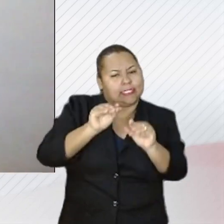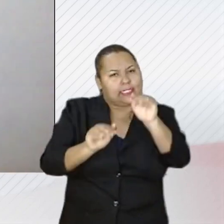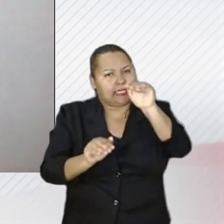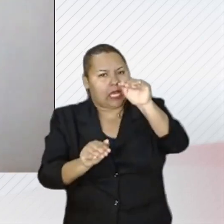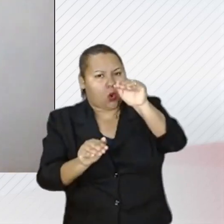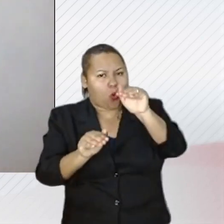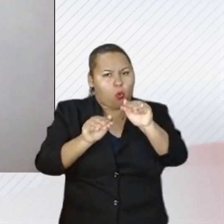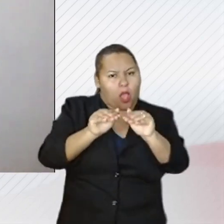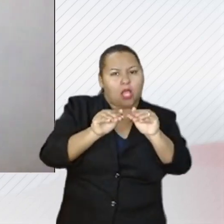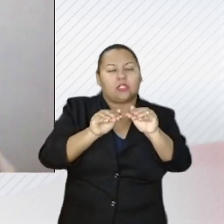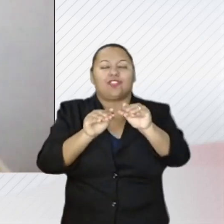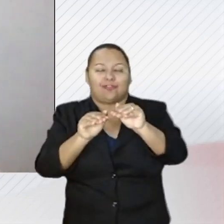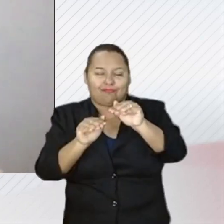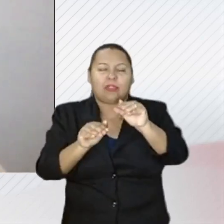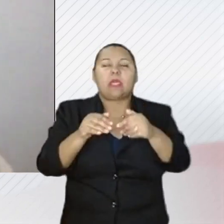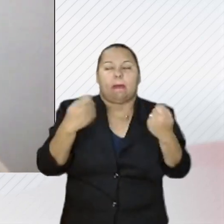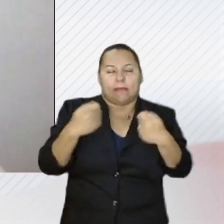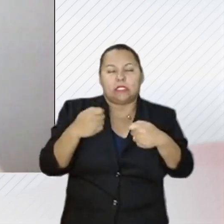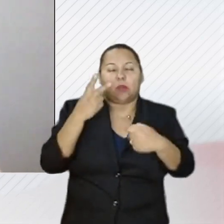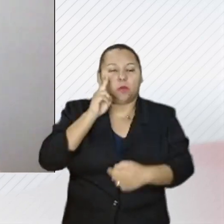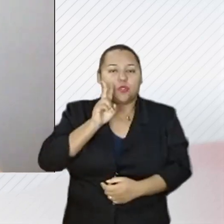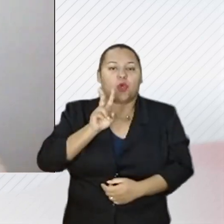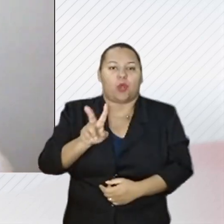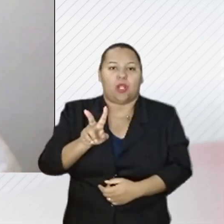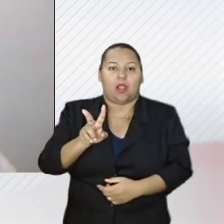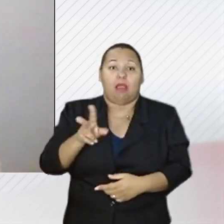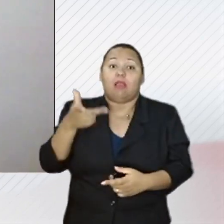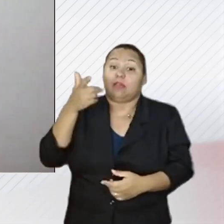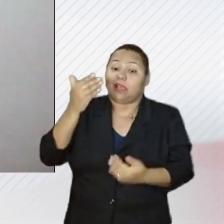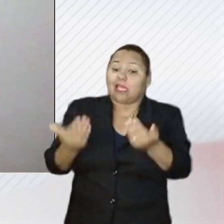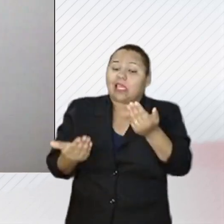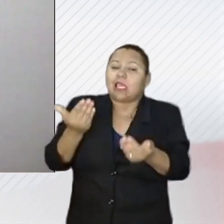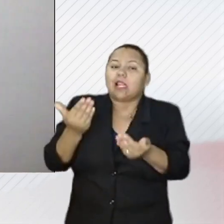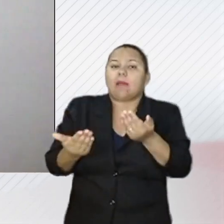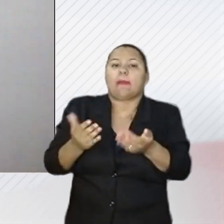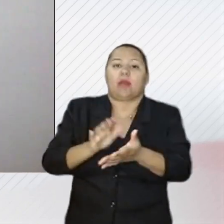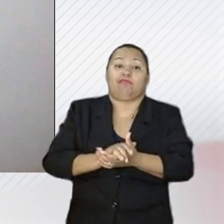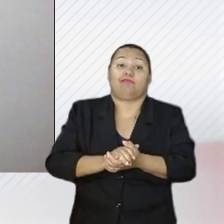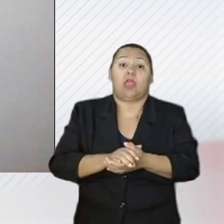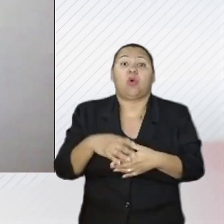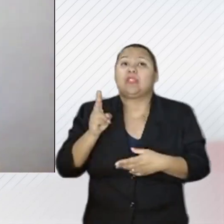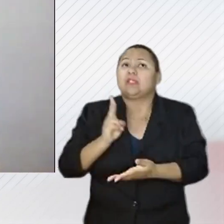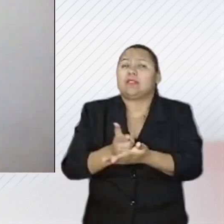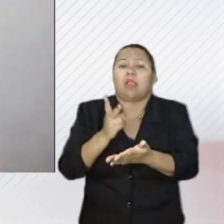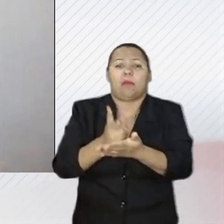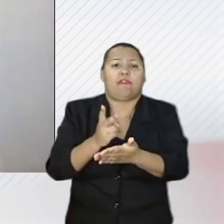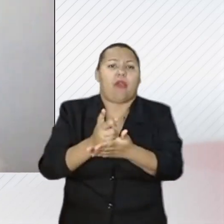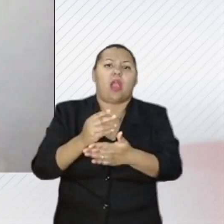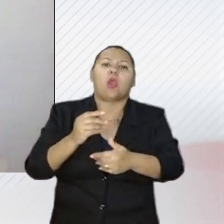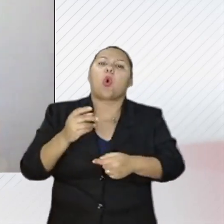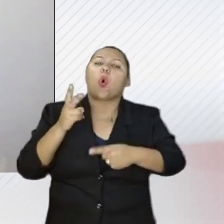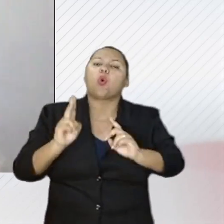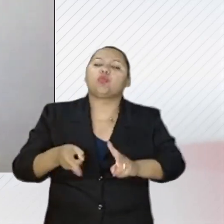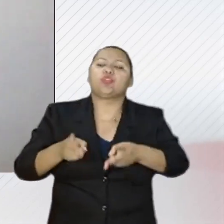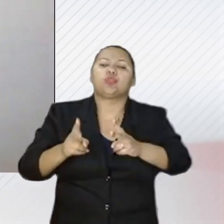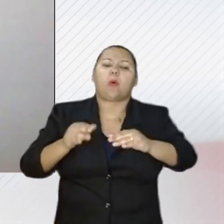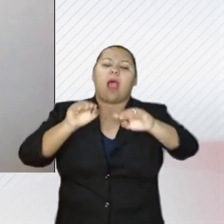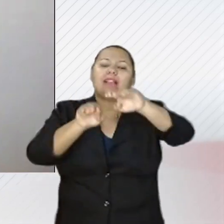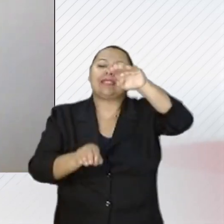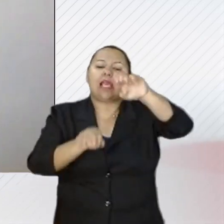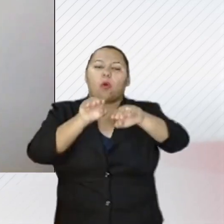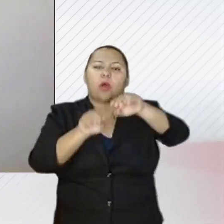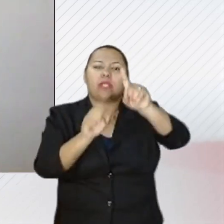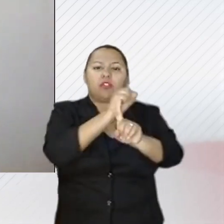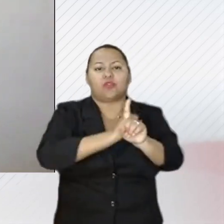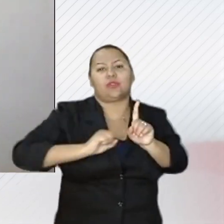de forma desigual, para a gente conseguir equilibrar a relação. Senão a gente simplesmente vai reproduzir a desigualdade social ao longo do tempo. Outro